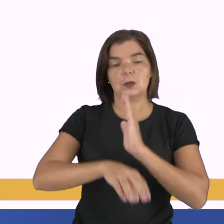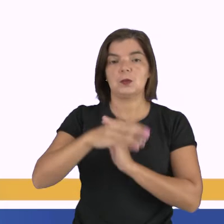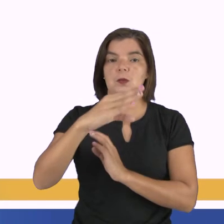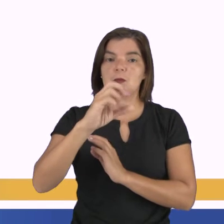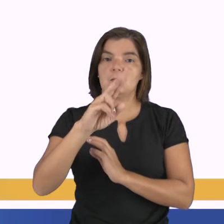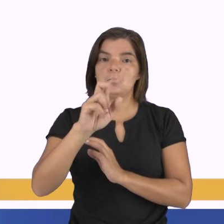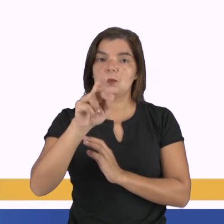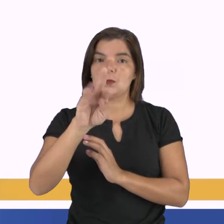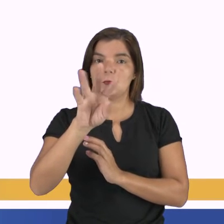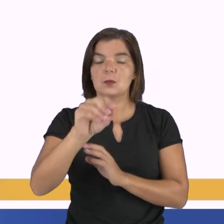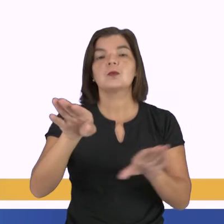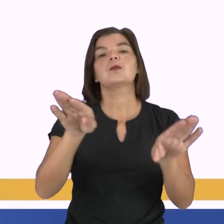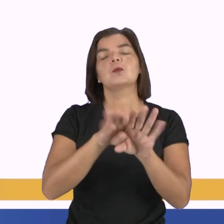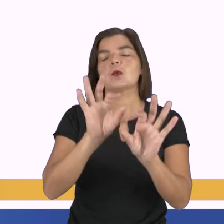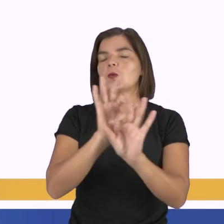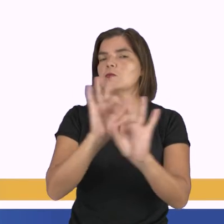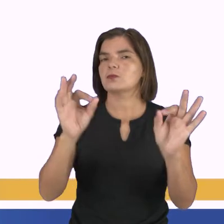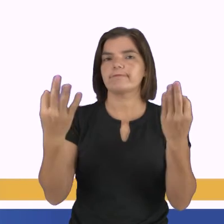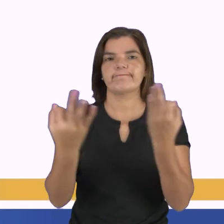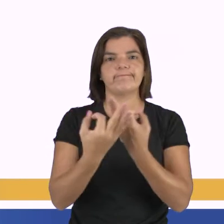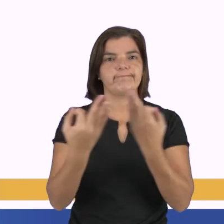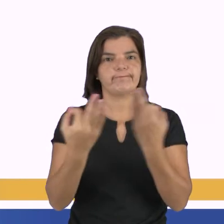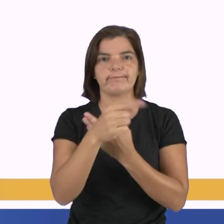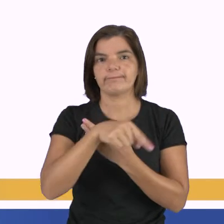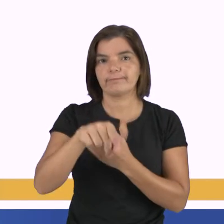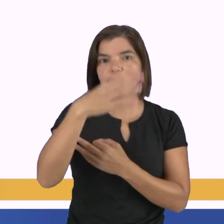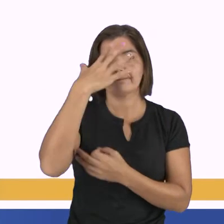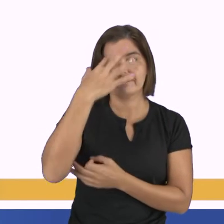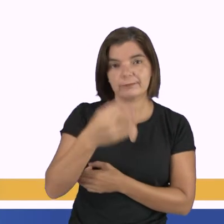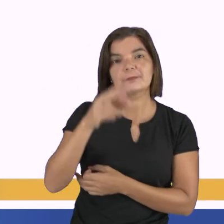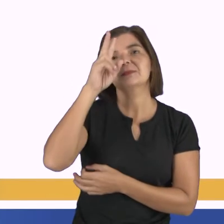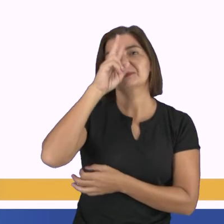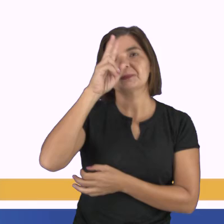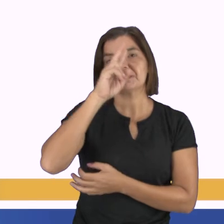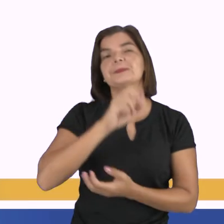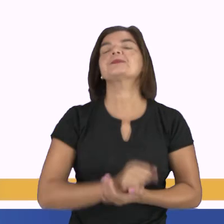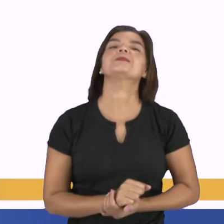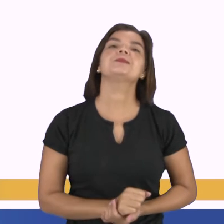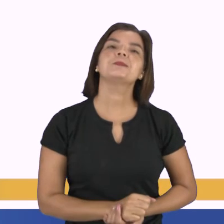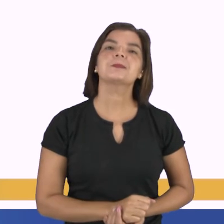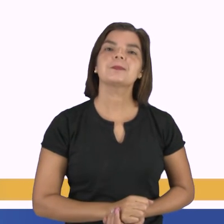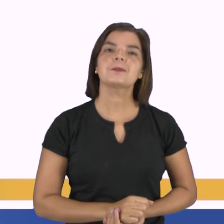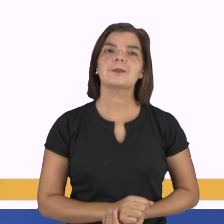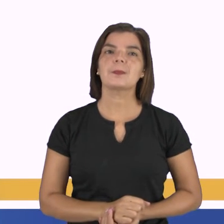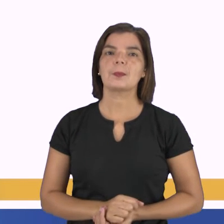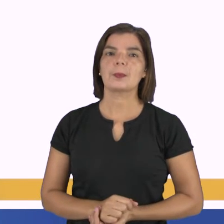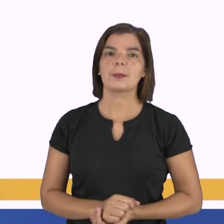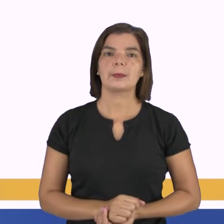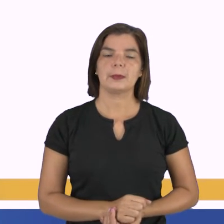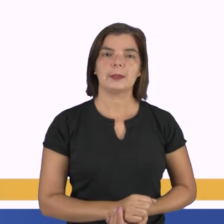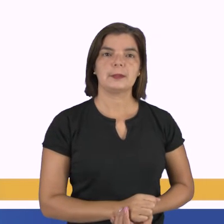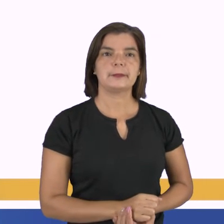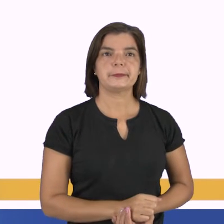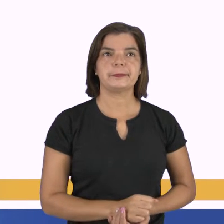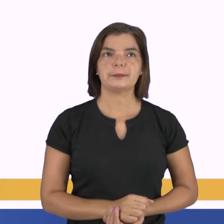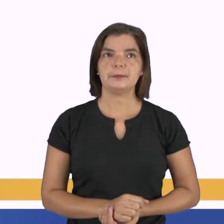6:15. Também fica ótimo, também fica perfeito. Eu tenho certeza que você vai lembrar disso, certo?